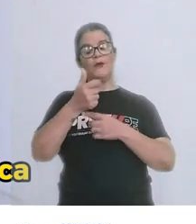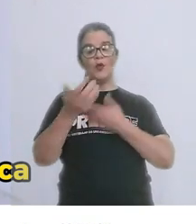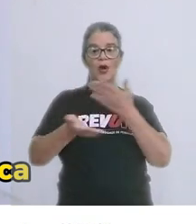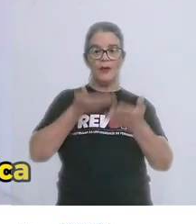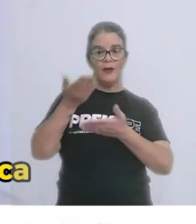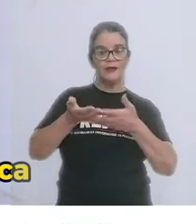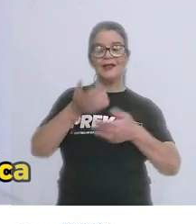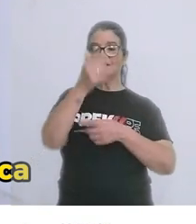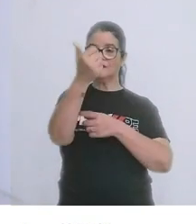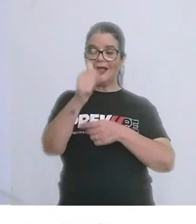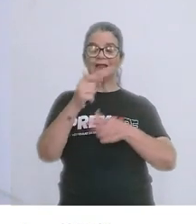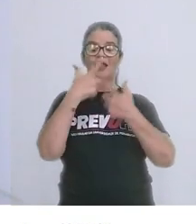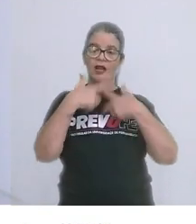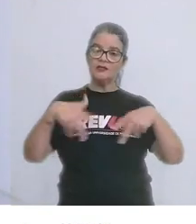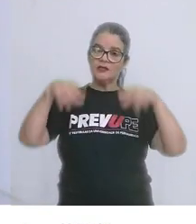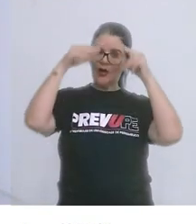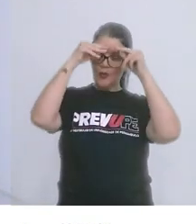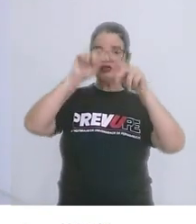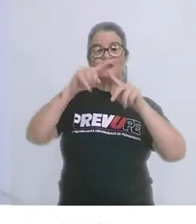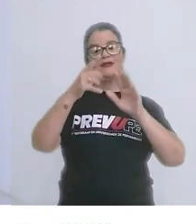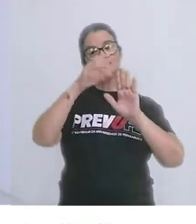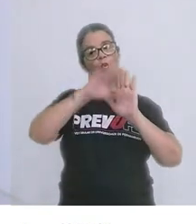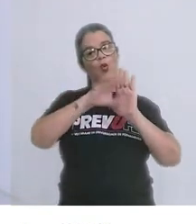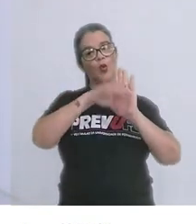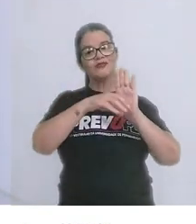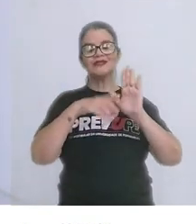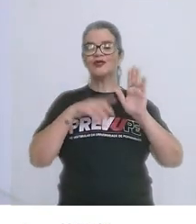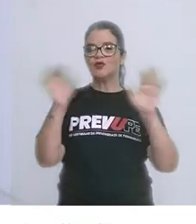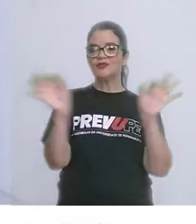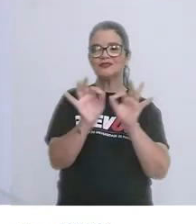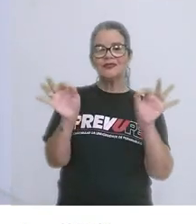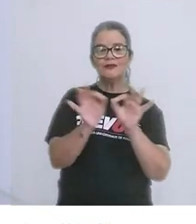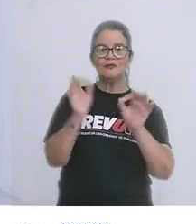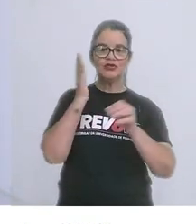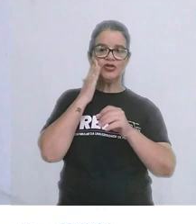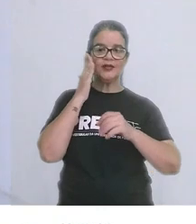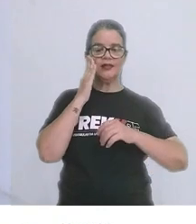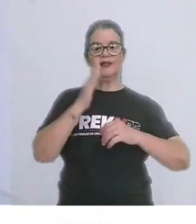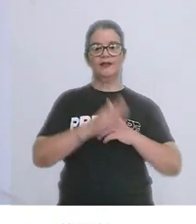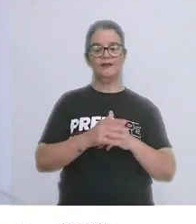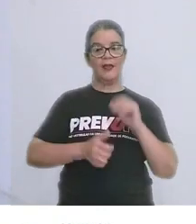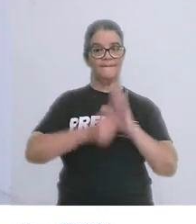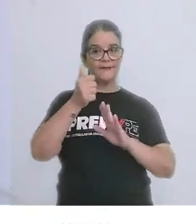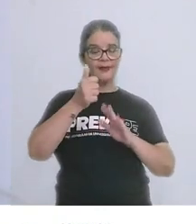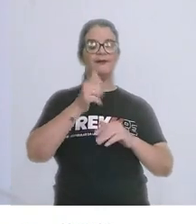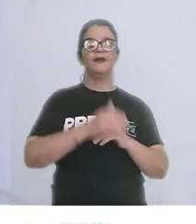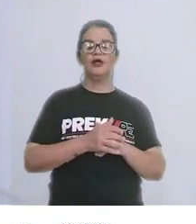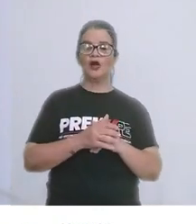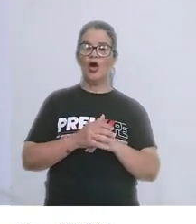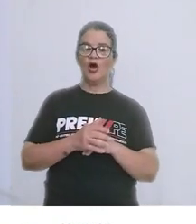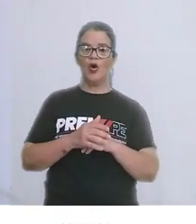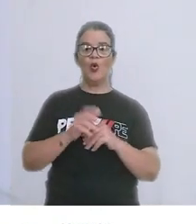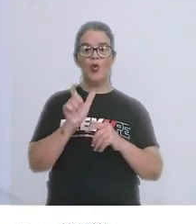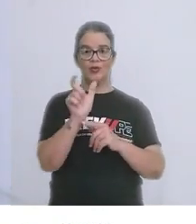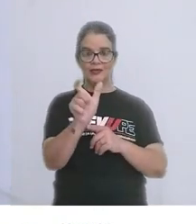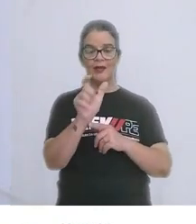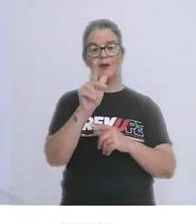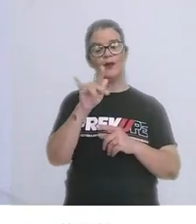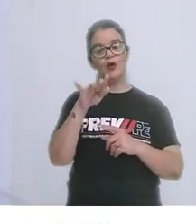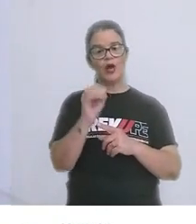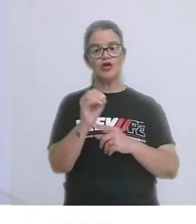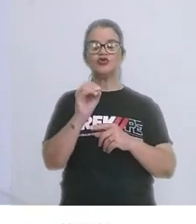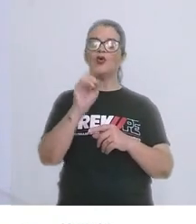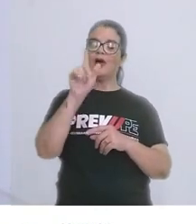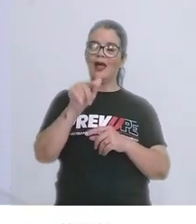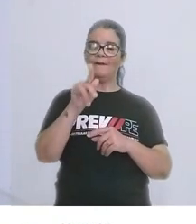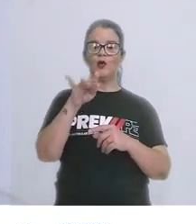na análise linguística, mas é um conceito bem simples de entender. Primeiramente, o termo pleonástico vem da